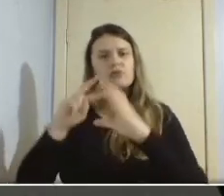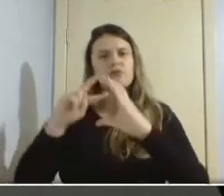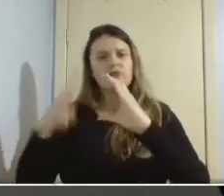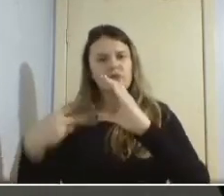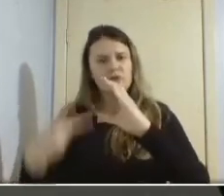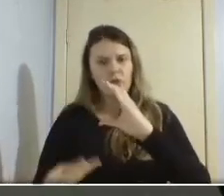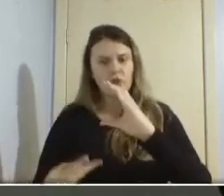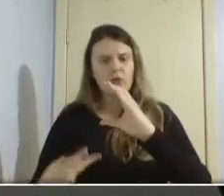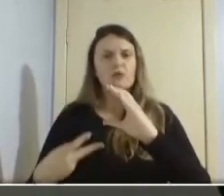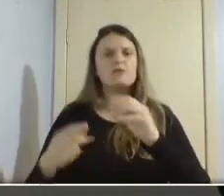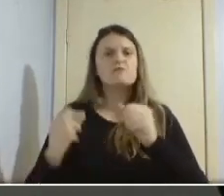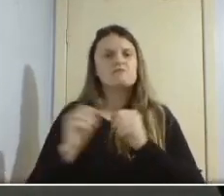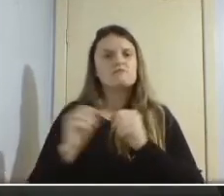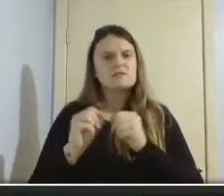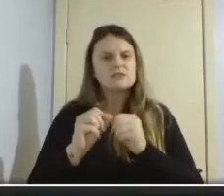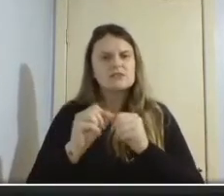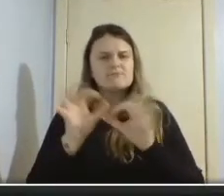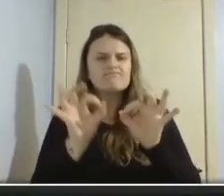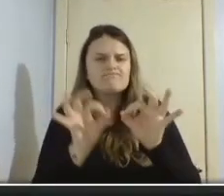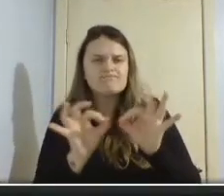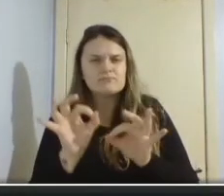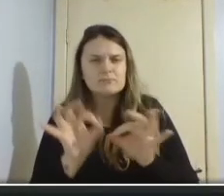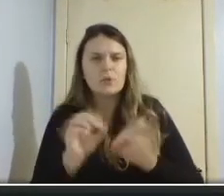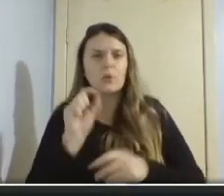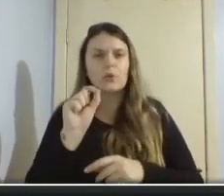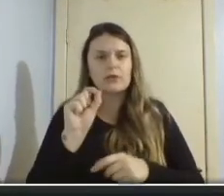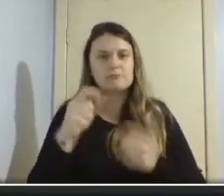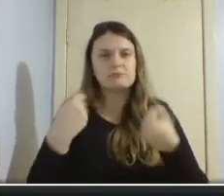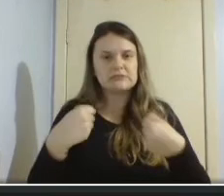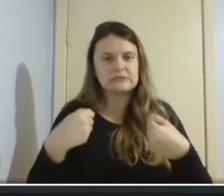de ajuste e o que for necessário.